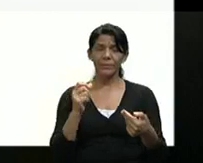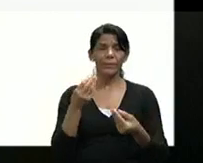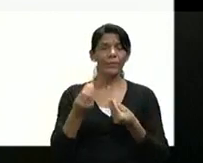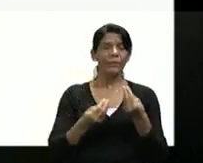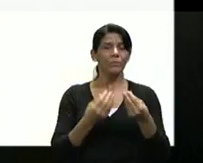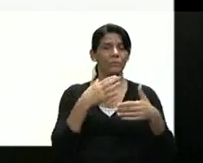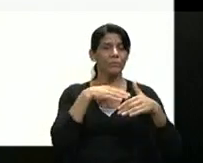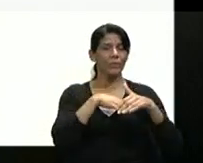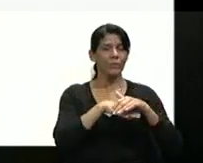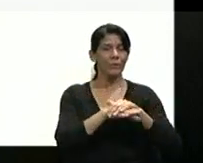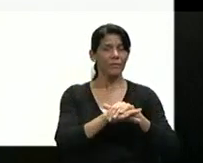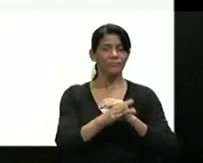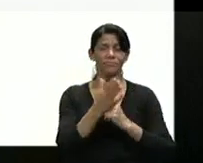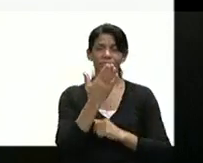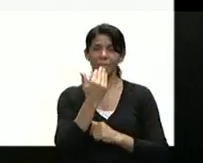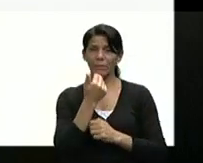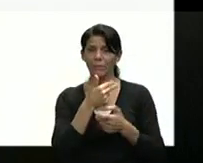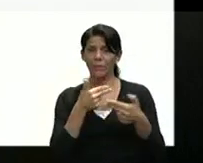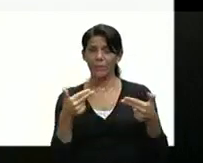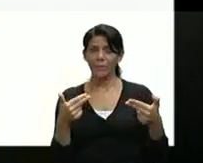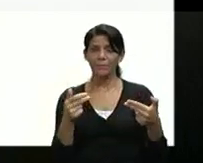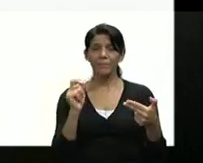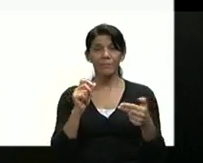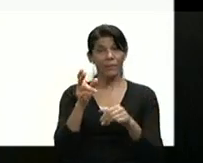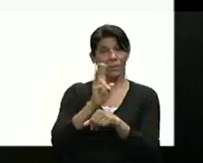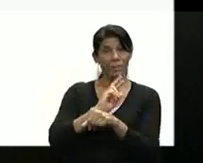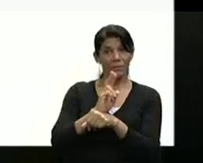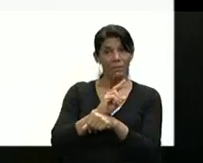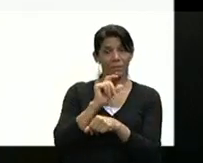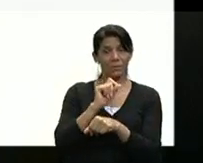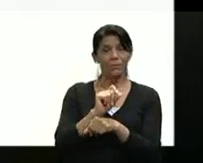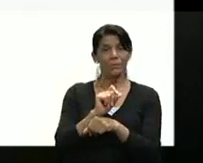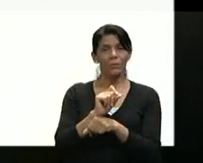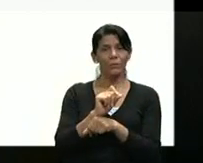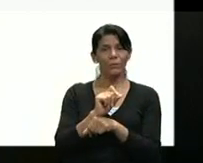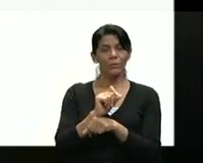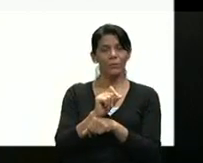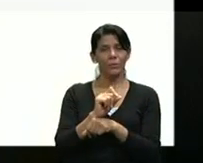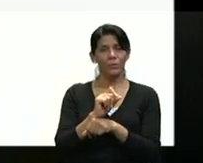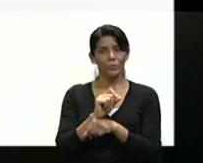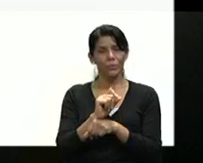são armazenados esses alimentos, fiscalizando, assim,